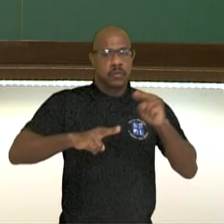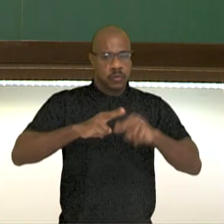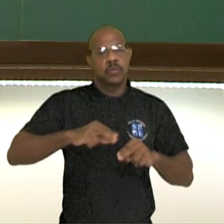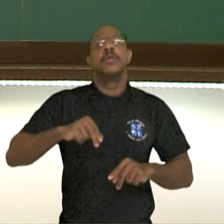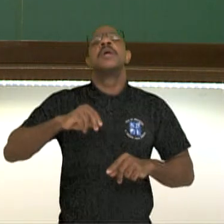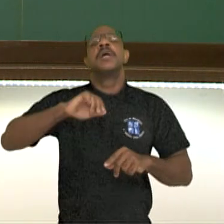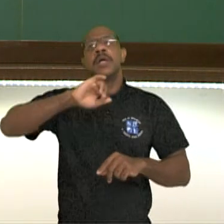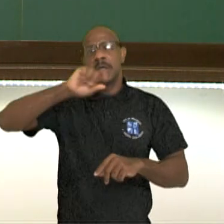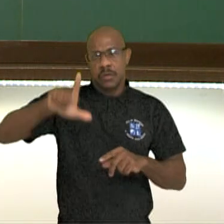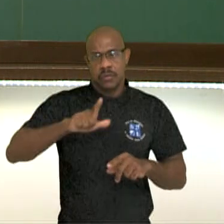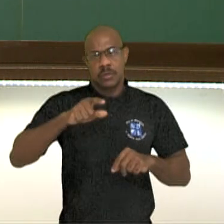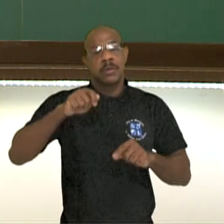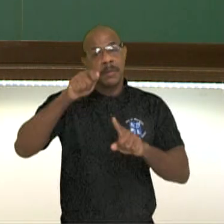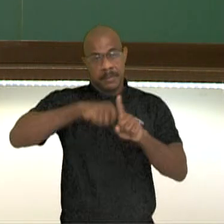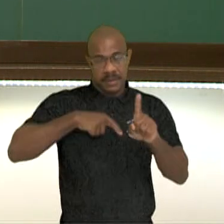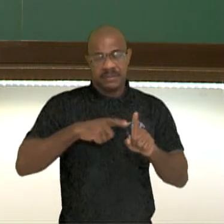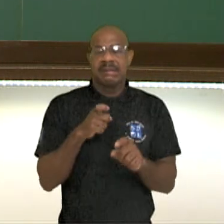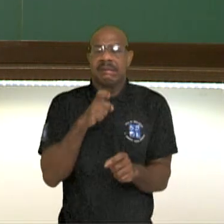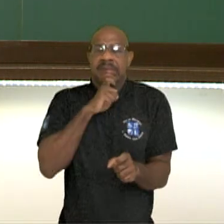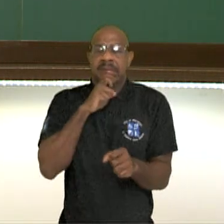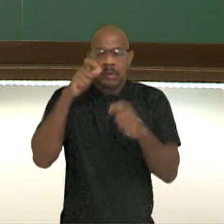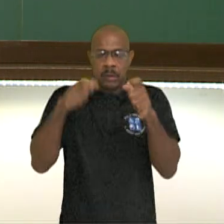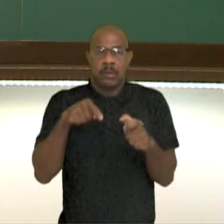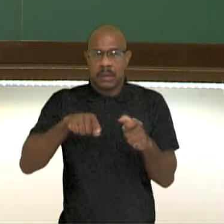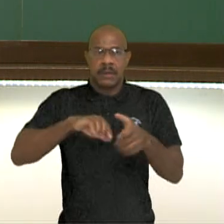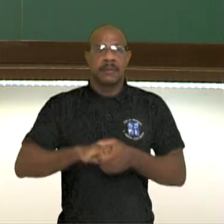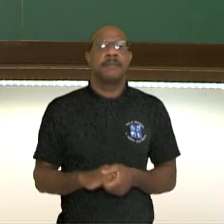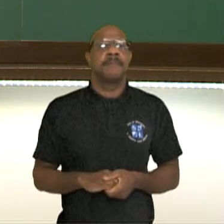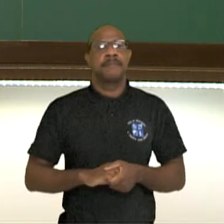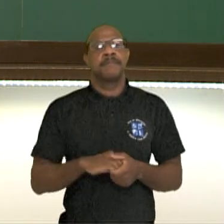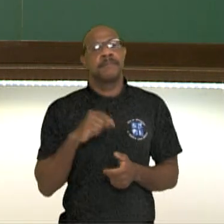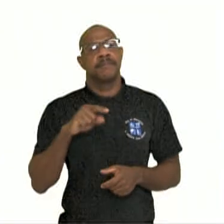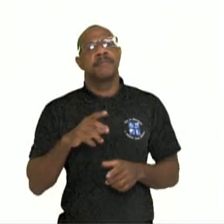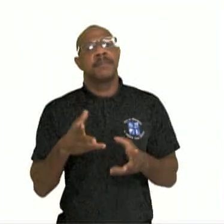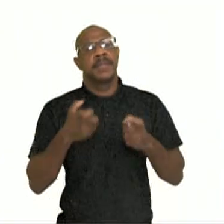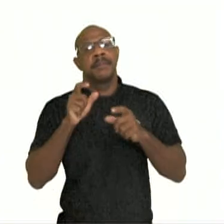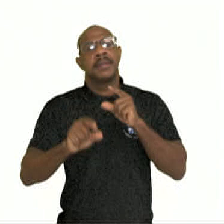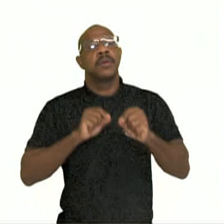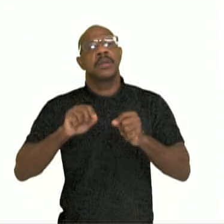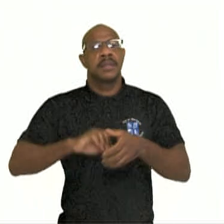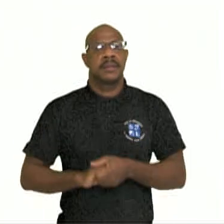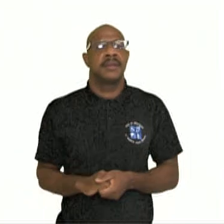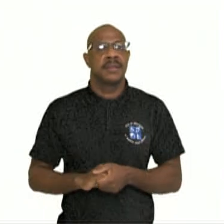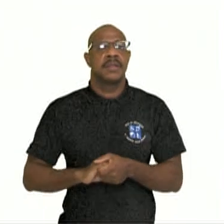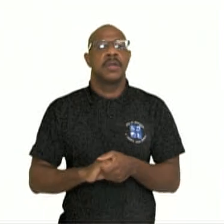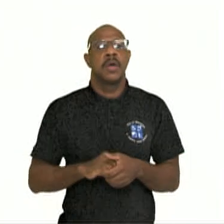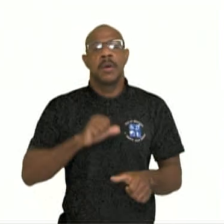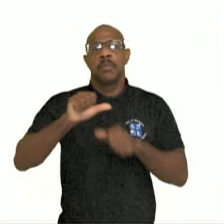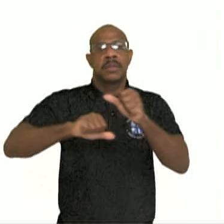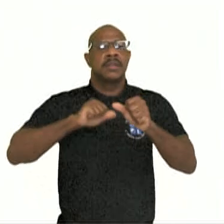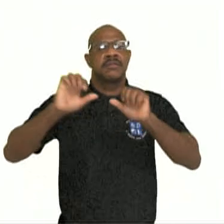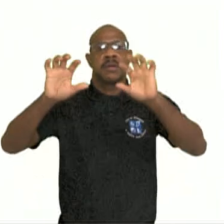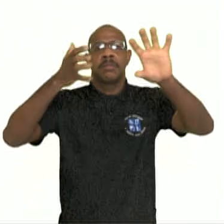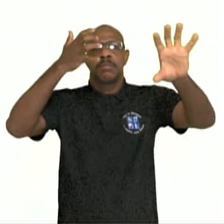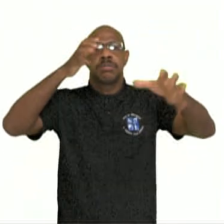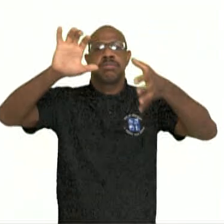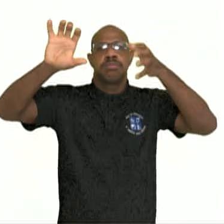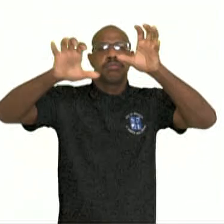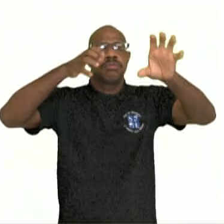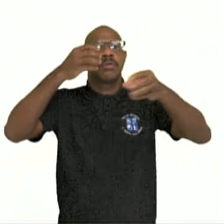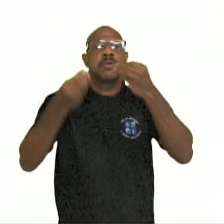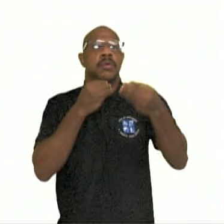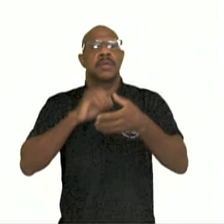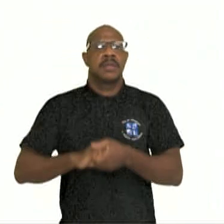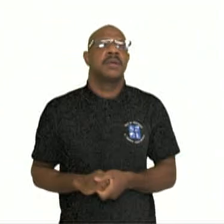julho tenhamos o inverno naquela localidade. A gente também vai perceber mudanças climáticas, que as